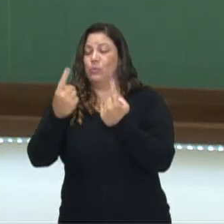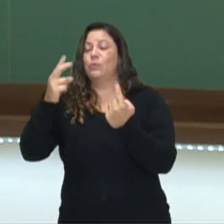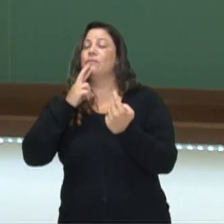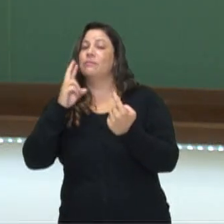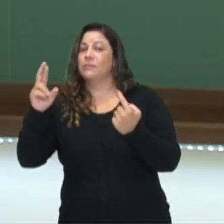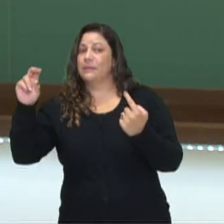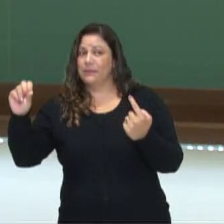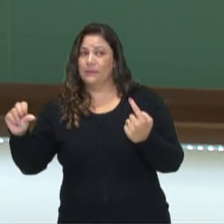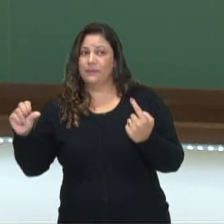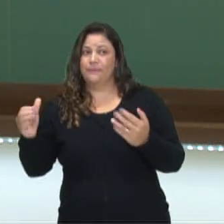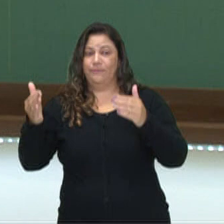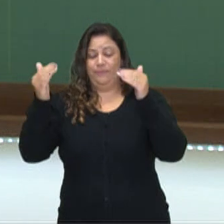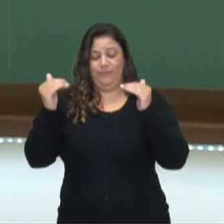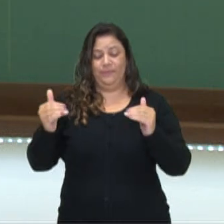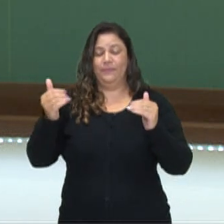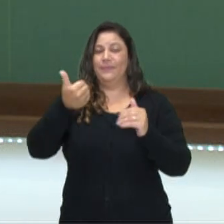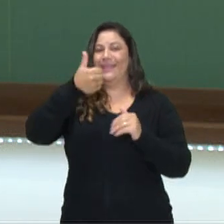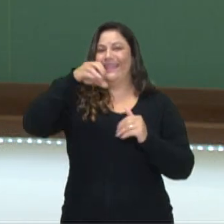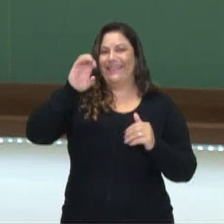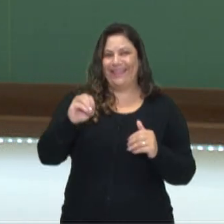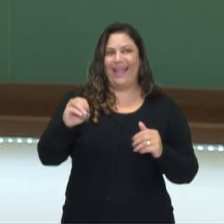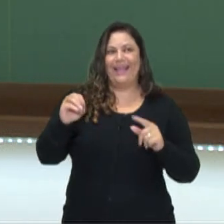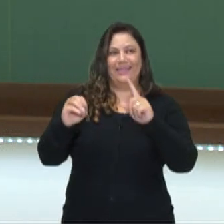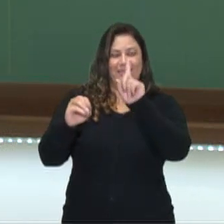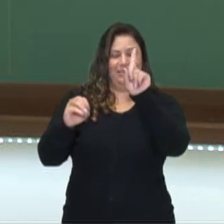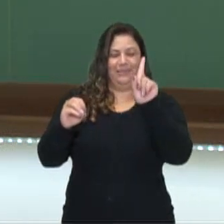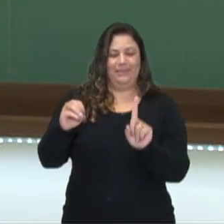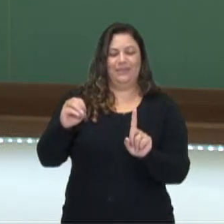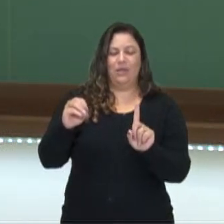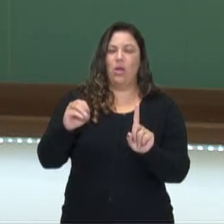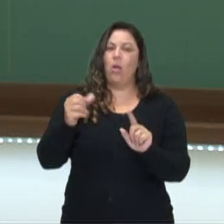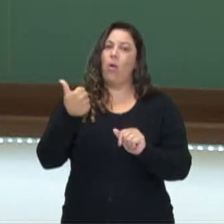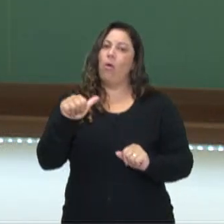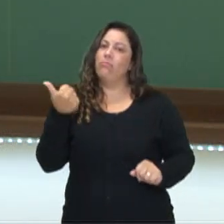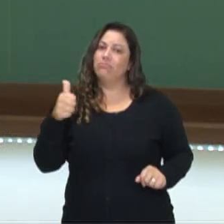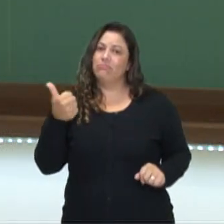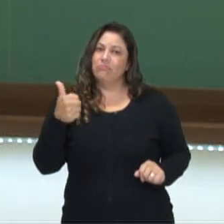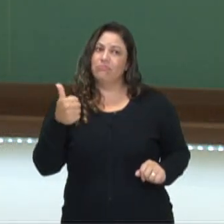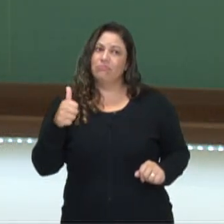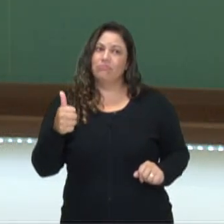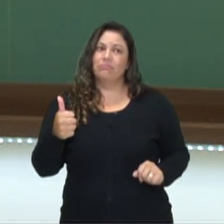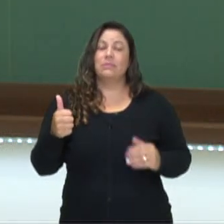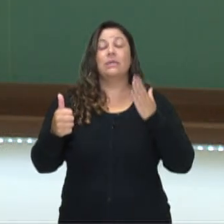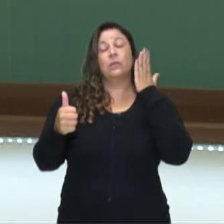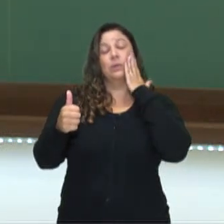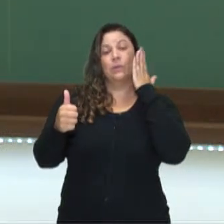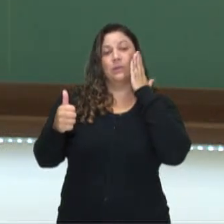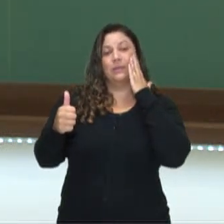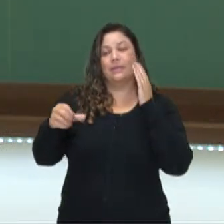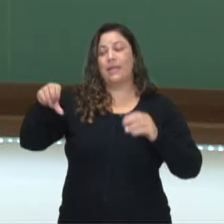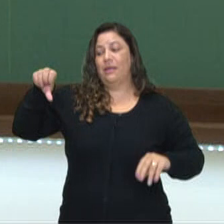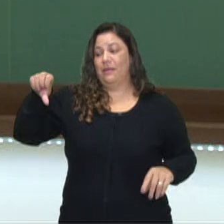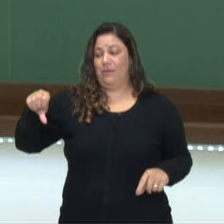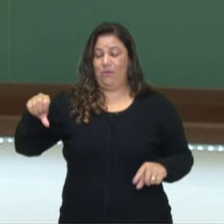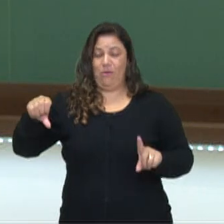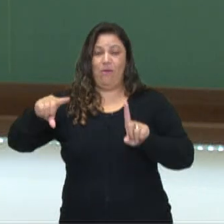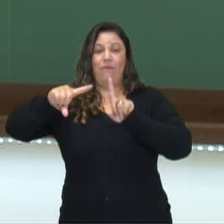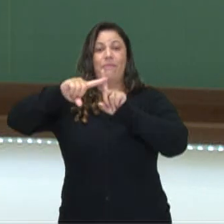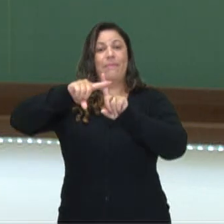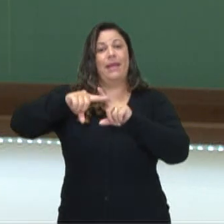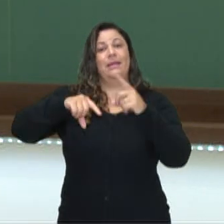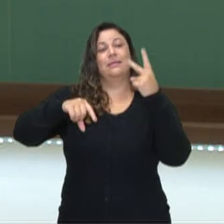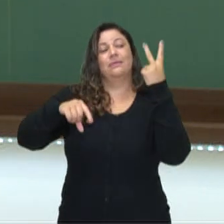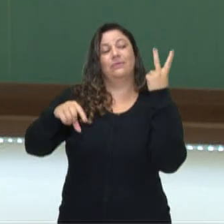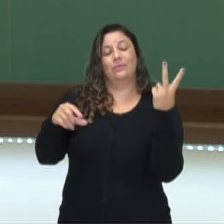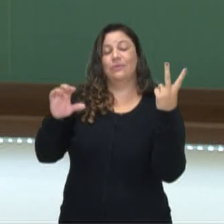1, 10, com mais 1 que ficou sobrando aqui, 11. Então, eu sei que 9 mais 2 dá 11. Então,